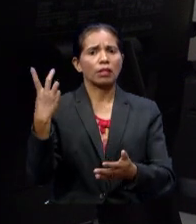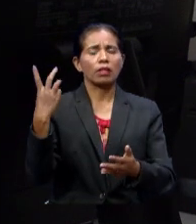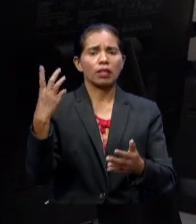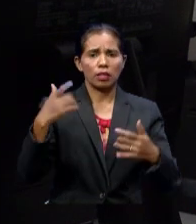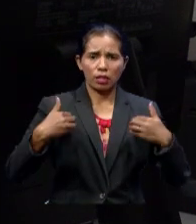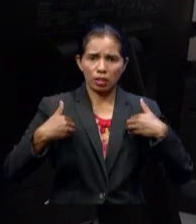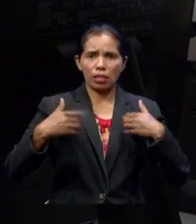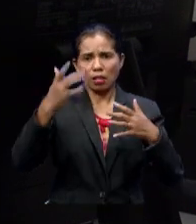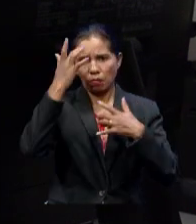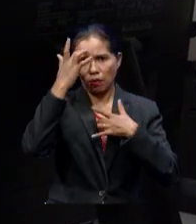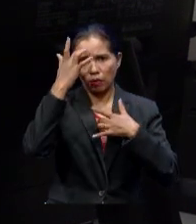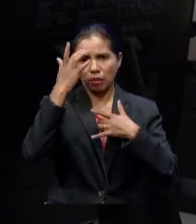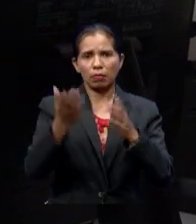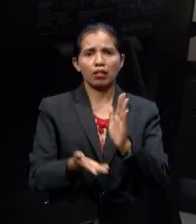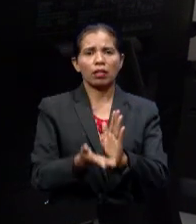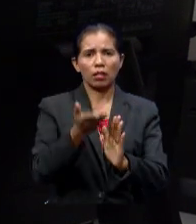ma